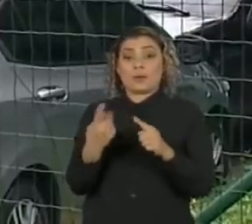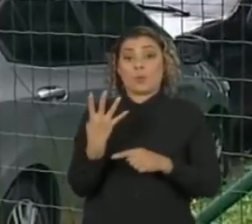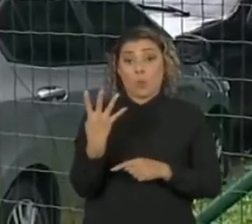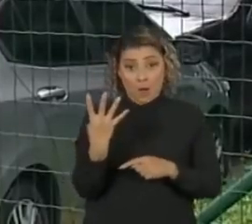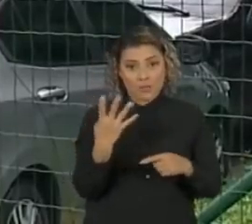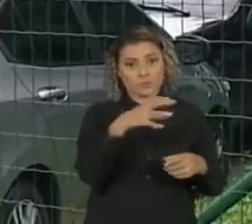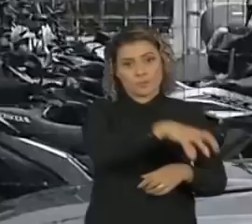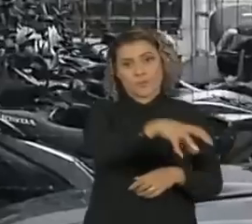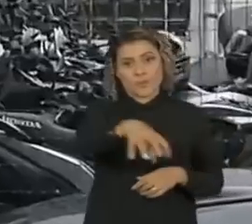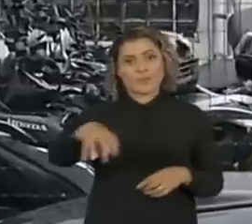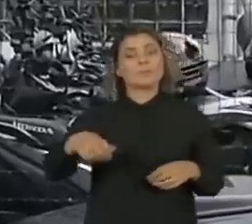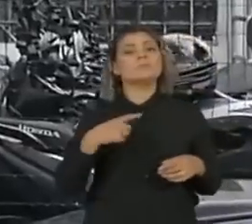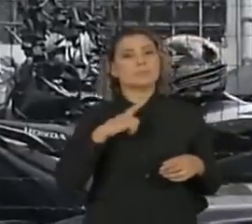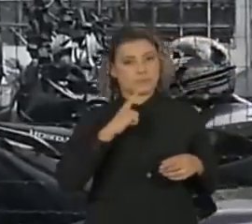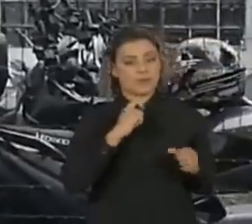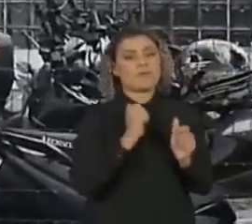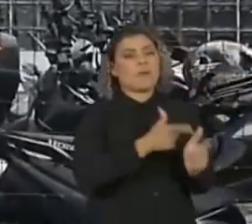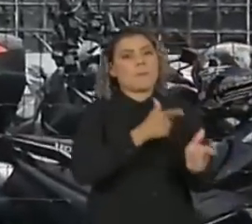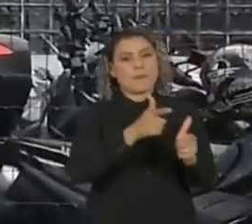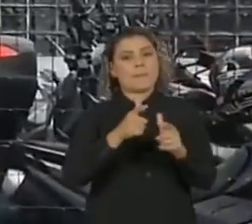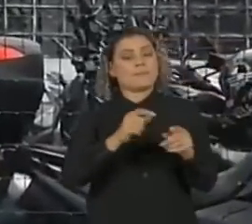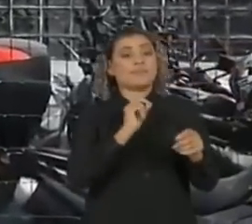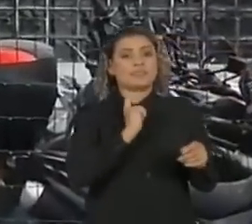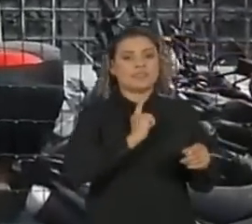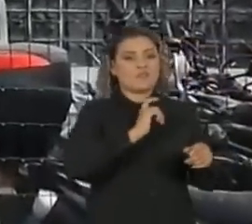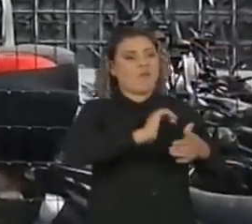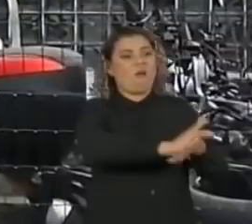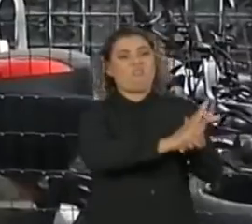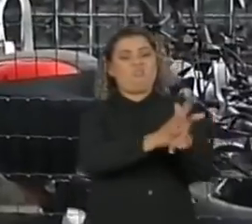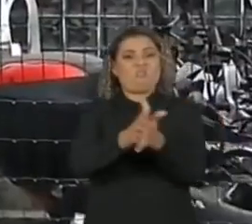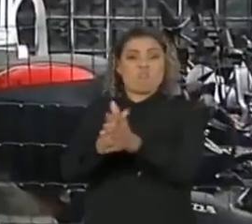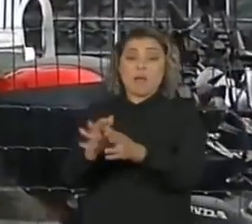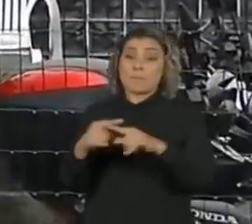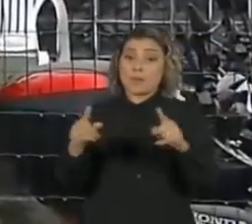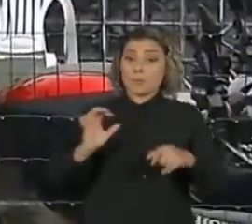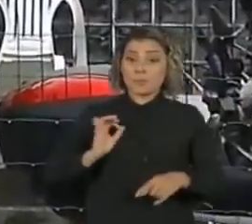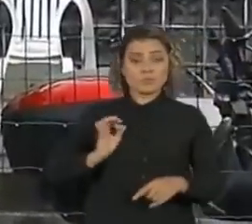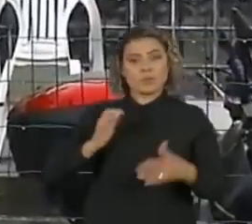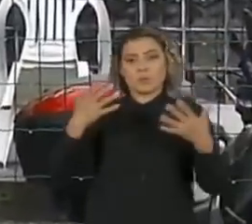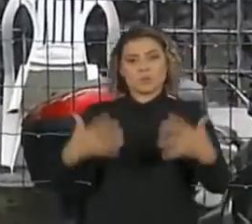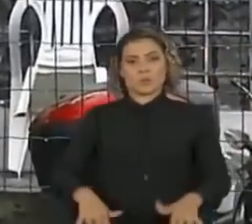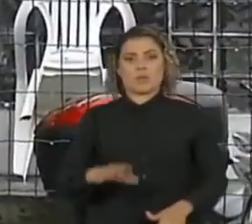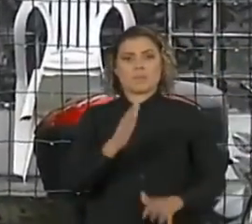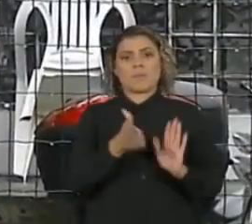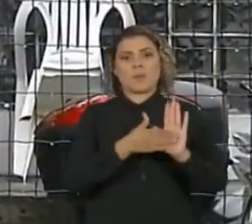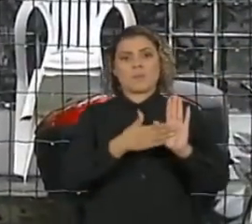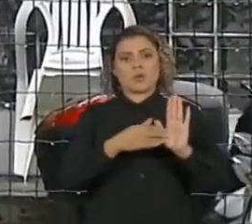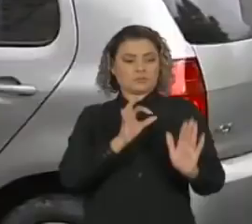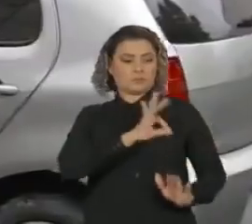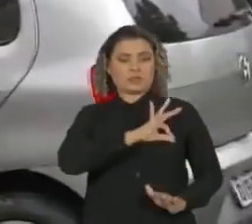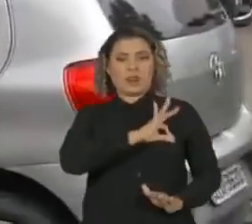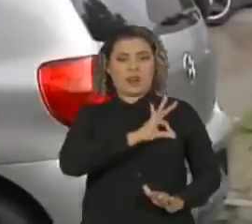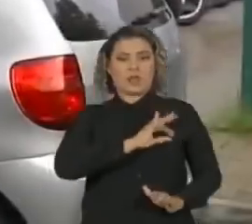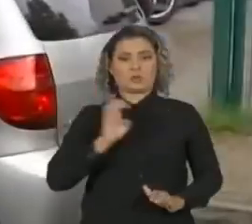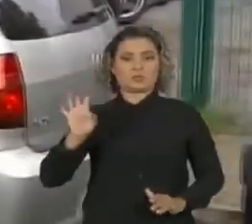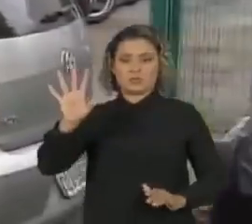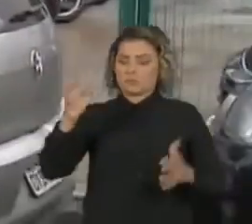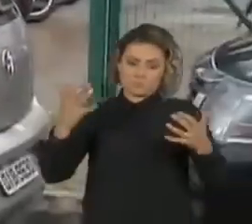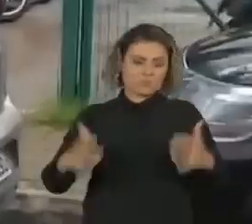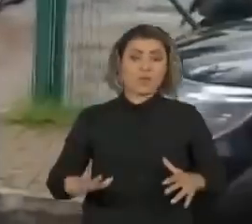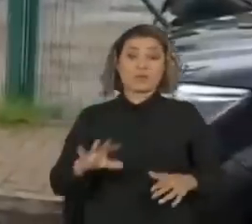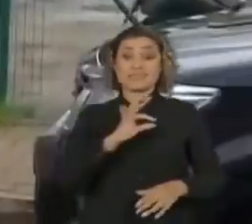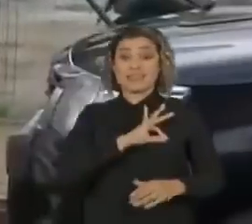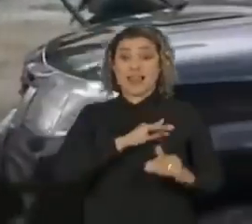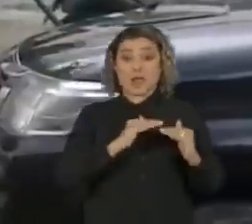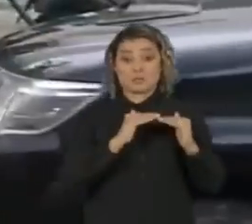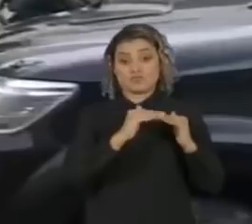foram atacados. Os policiais estão insatisfeitos com a proposta salarial apresentada pelo Estado. O salário base